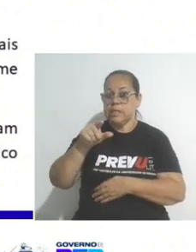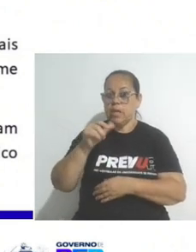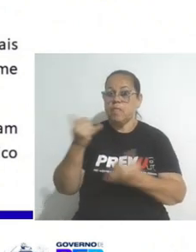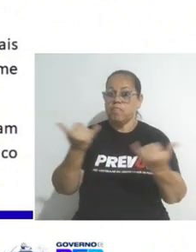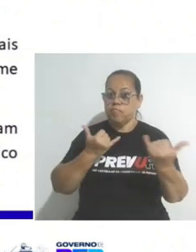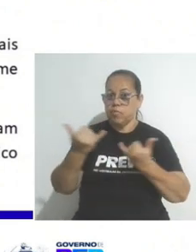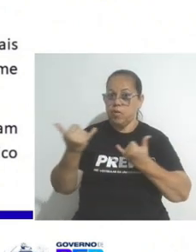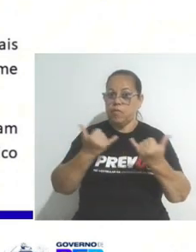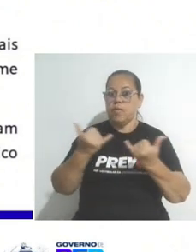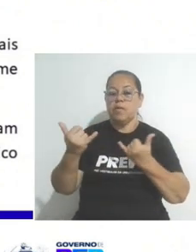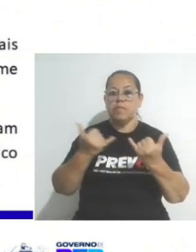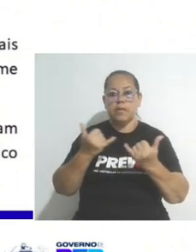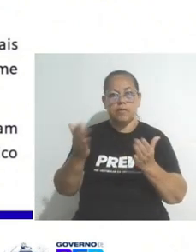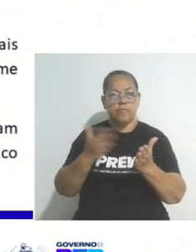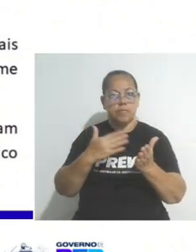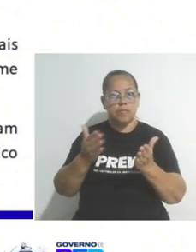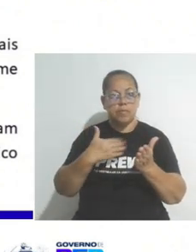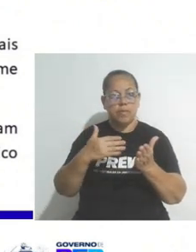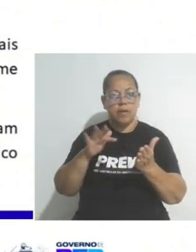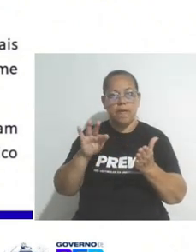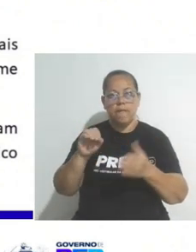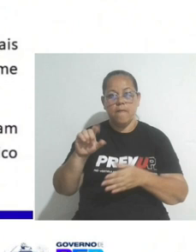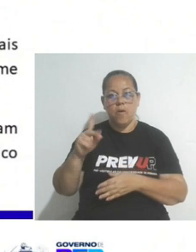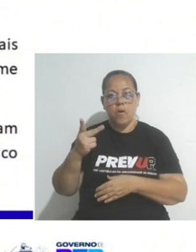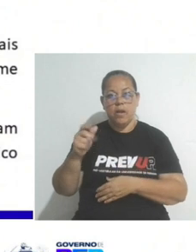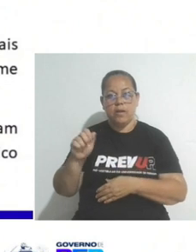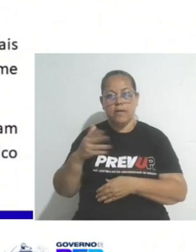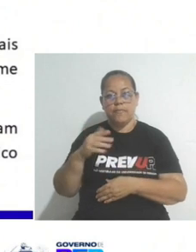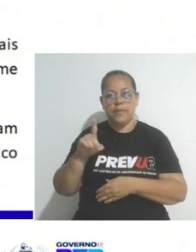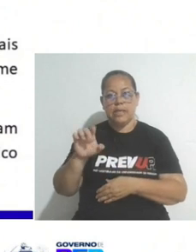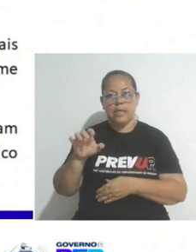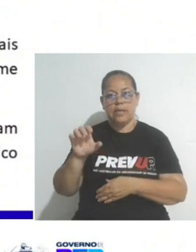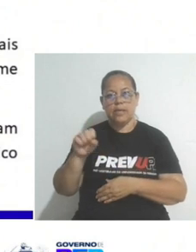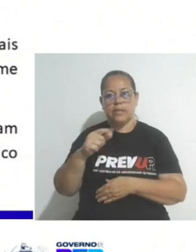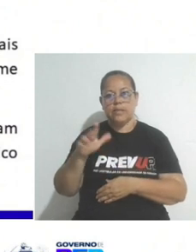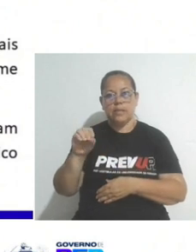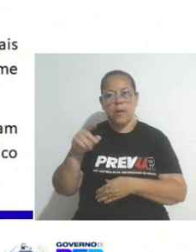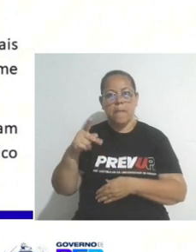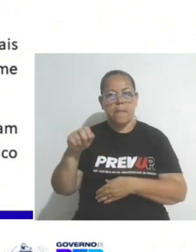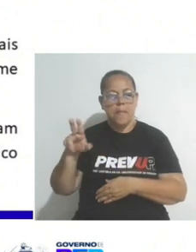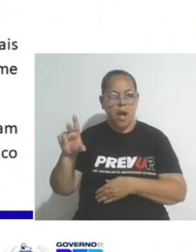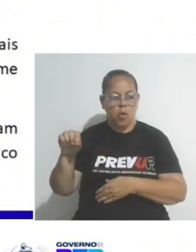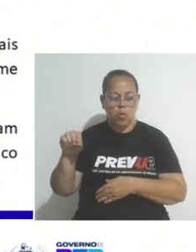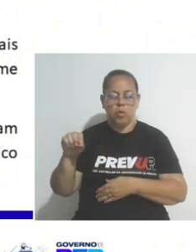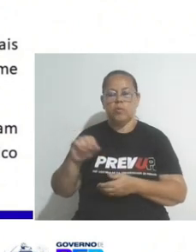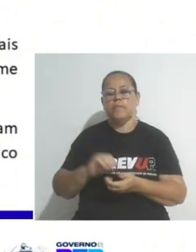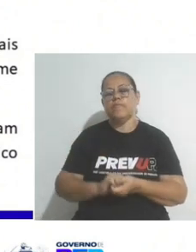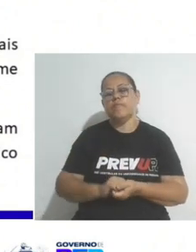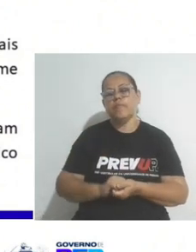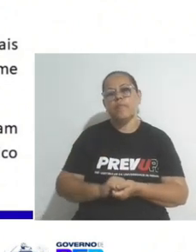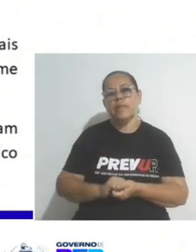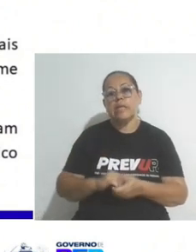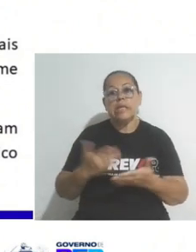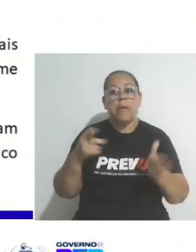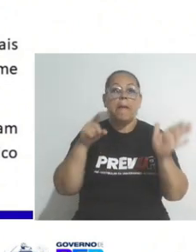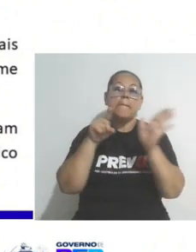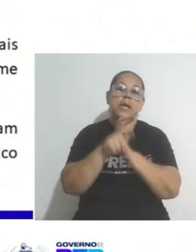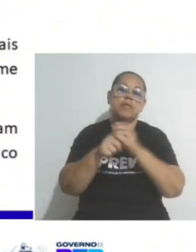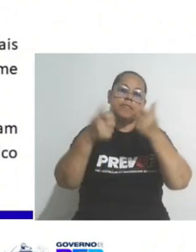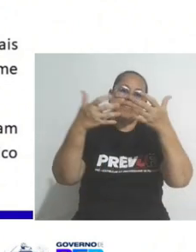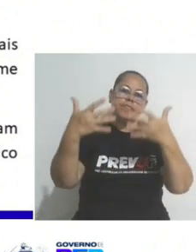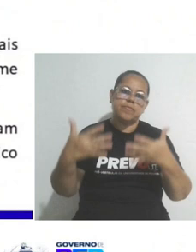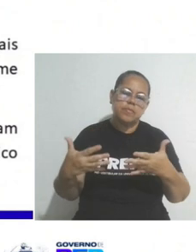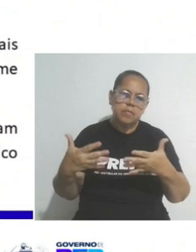da Folha de São Paulo disponibilizado online e usado na questão a questão então diz